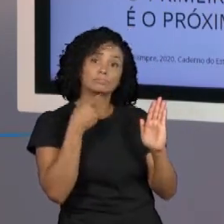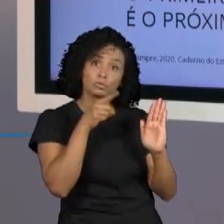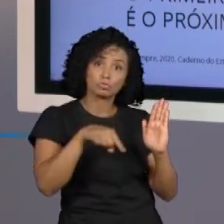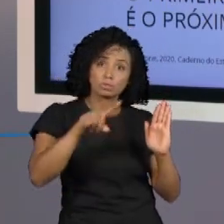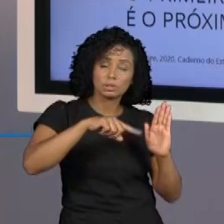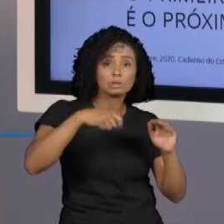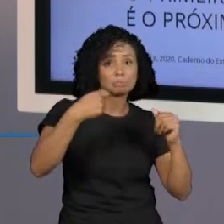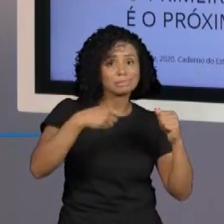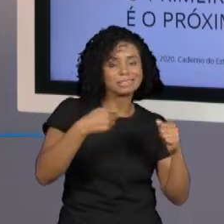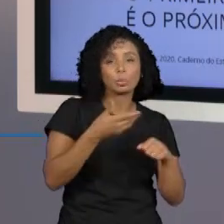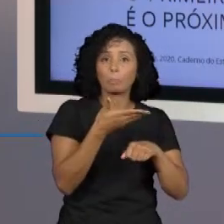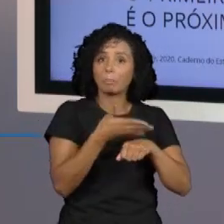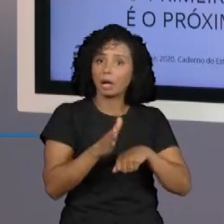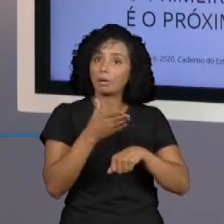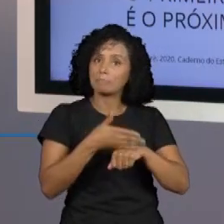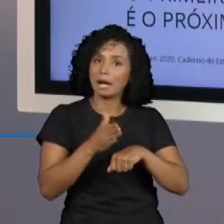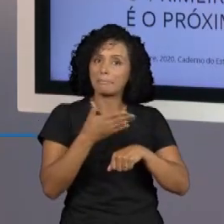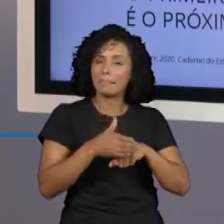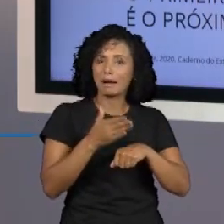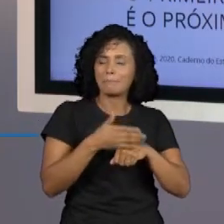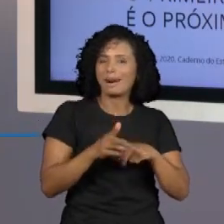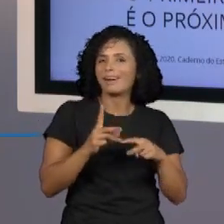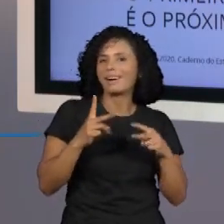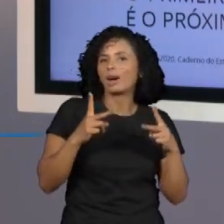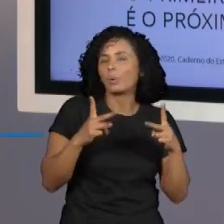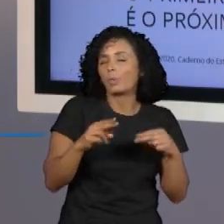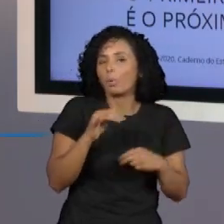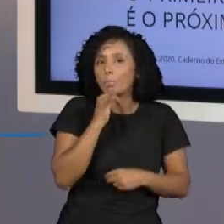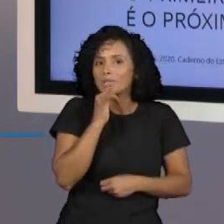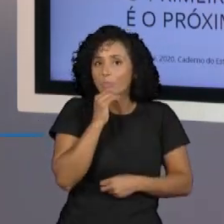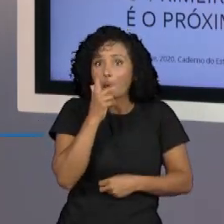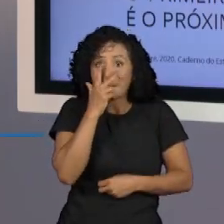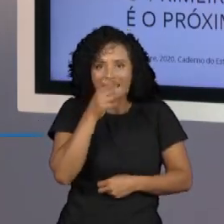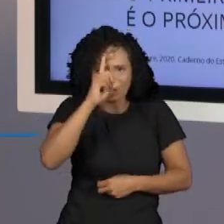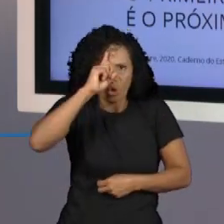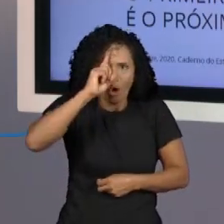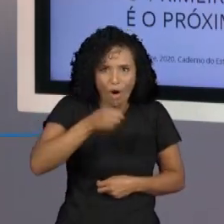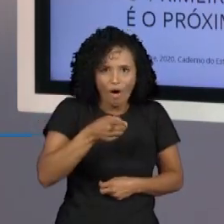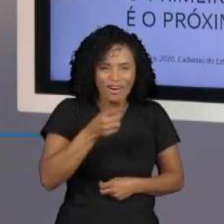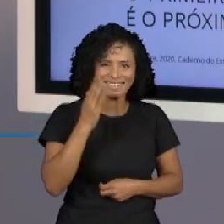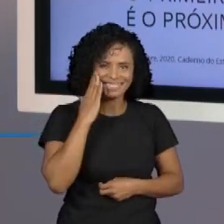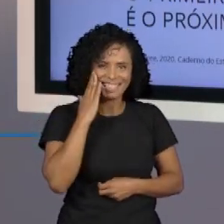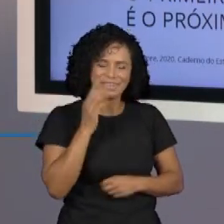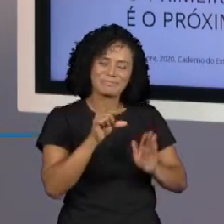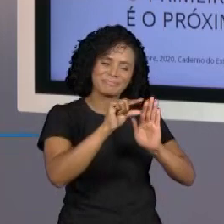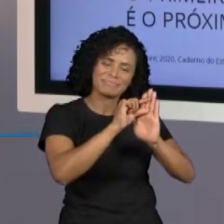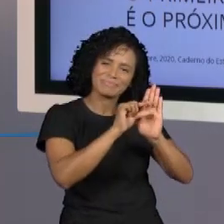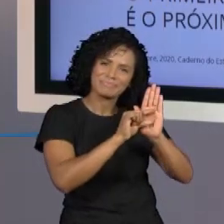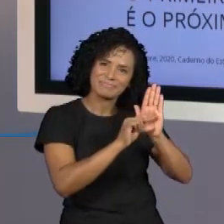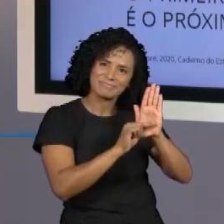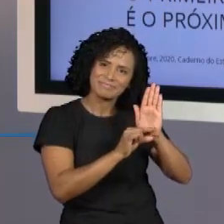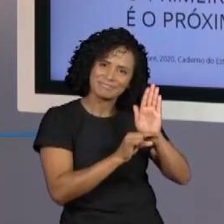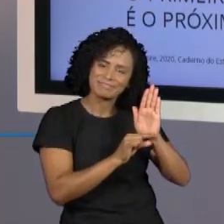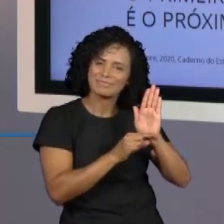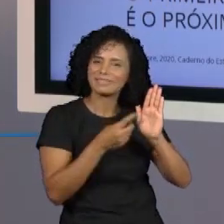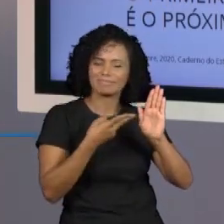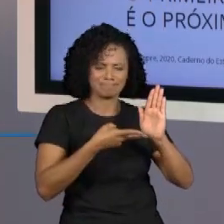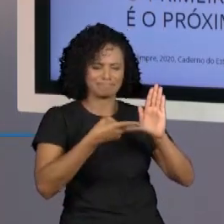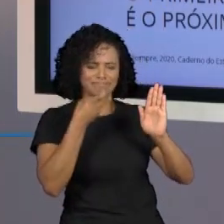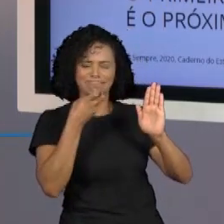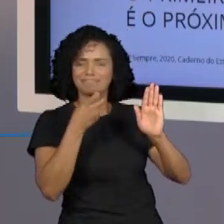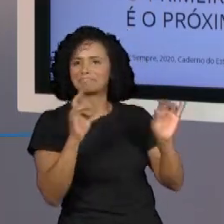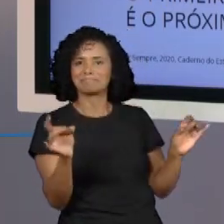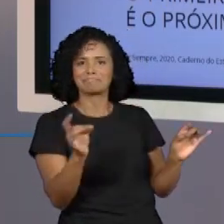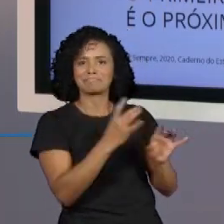você deve praticar, tipo como se fosse uma ordem, entendeu? Então é bem fácil de identificar as ações que